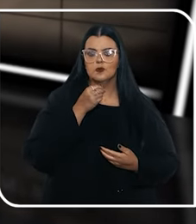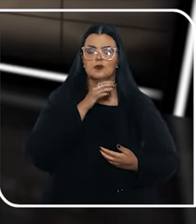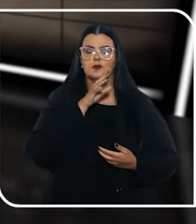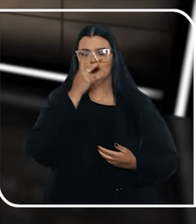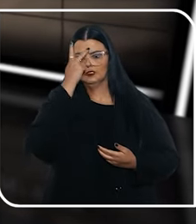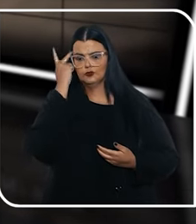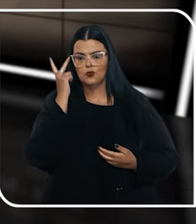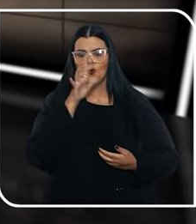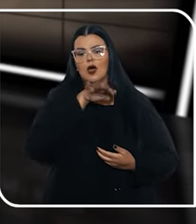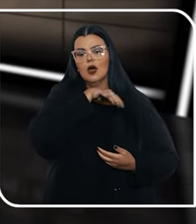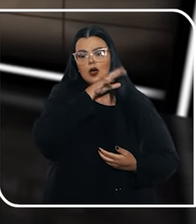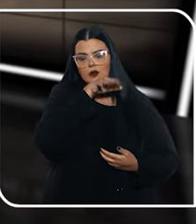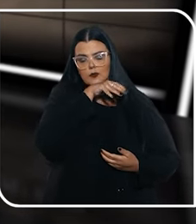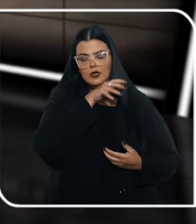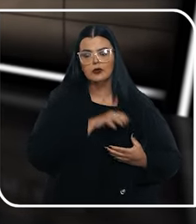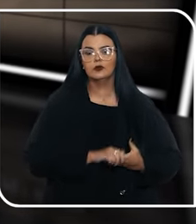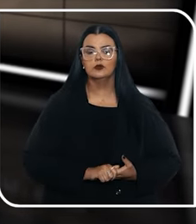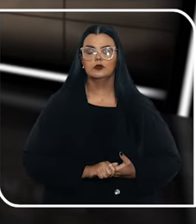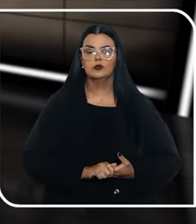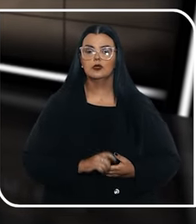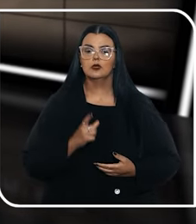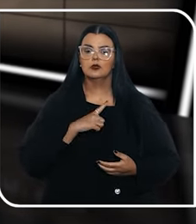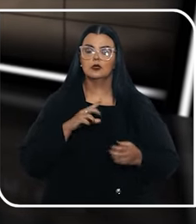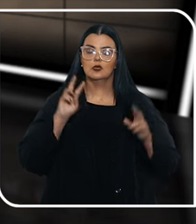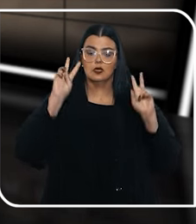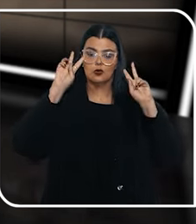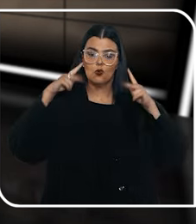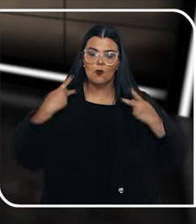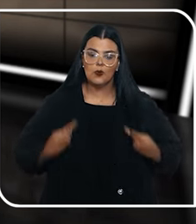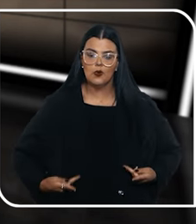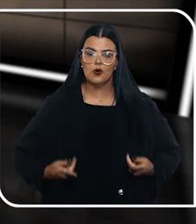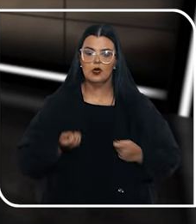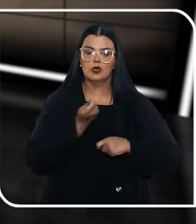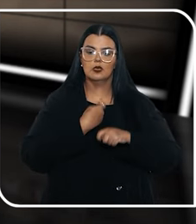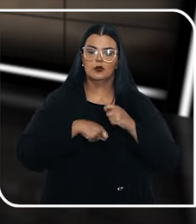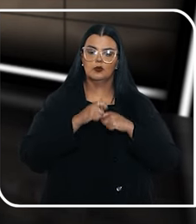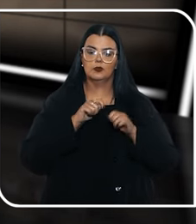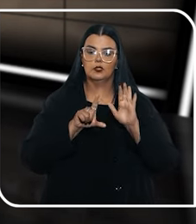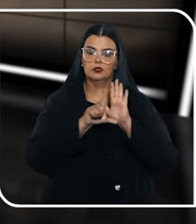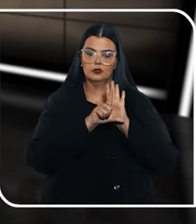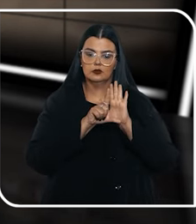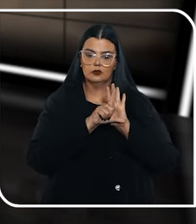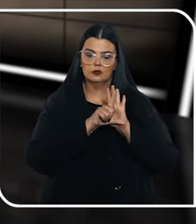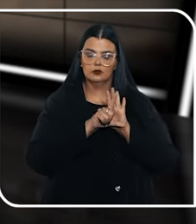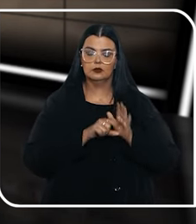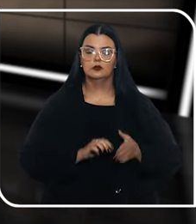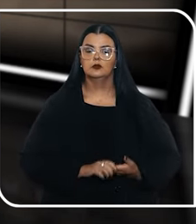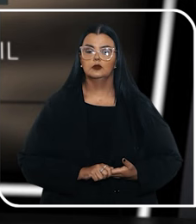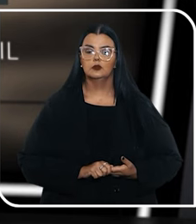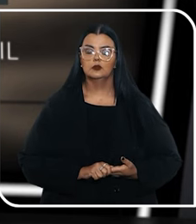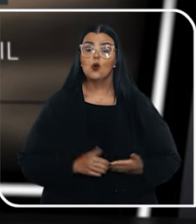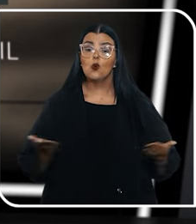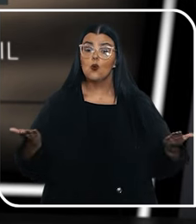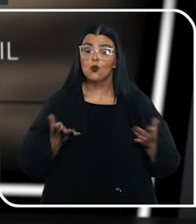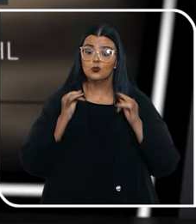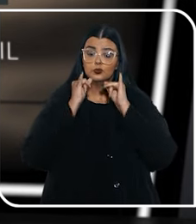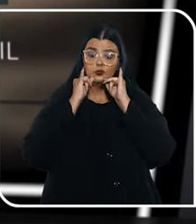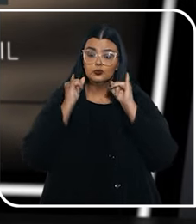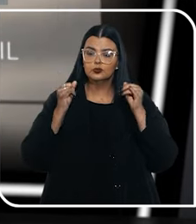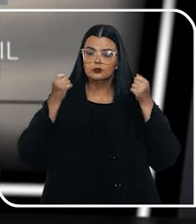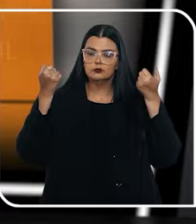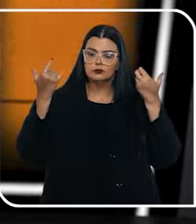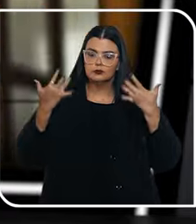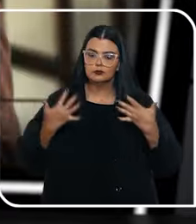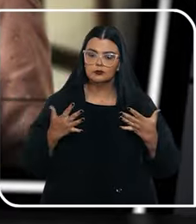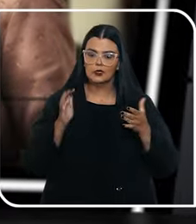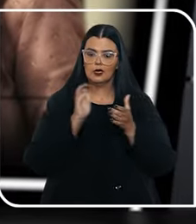animais. E dessa relação vem mudanças no comportamento, na economia e na legislação. Neste programa,